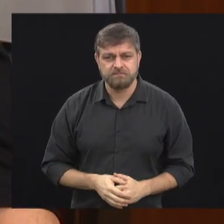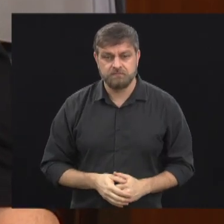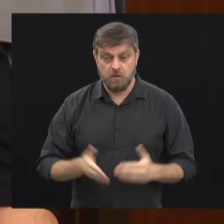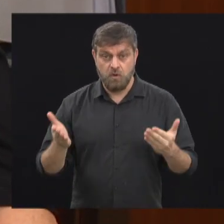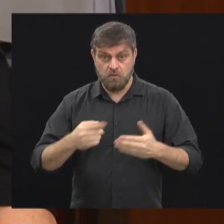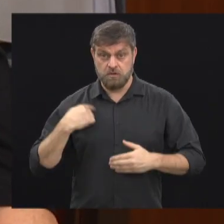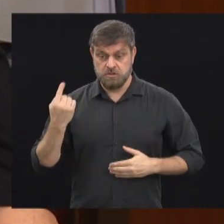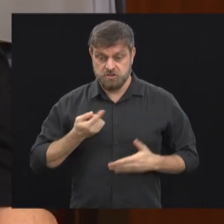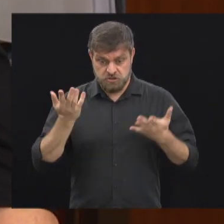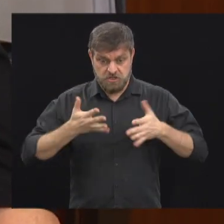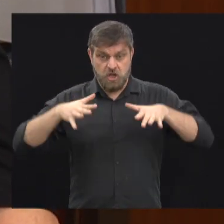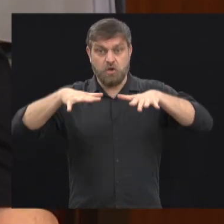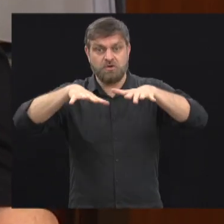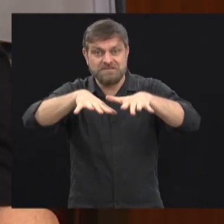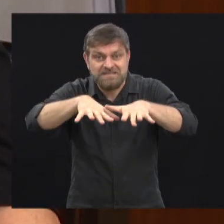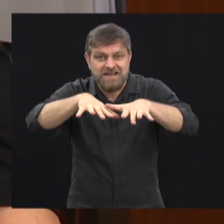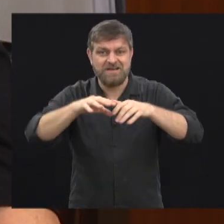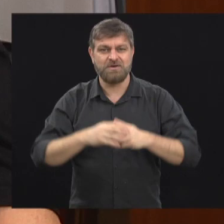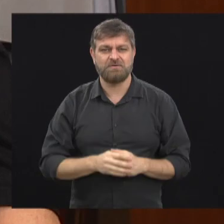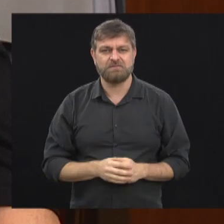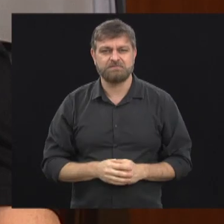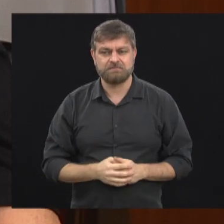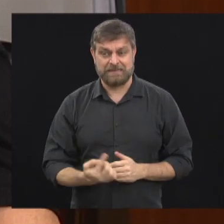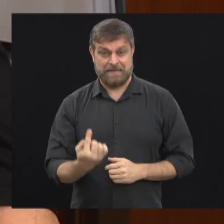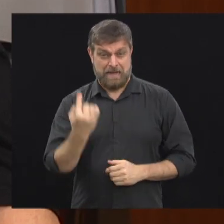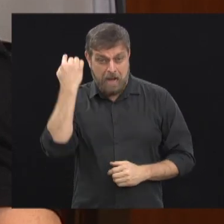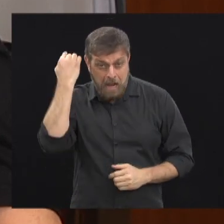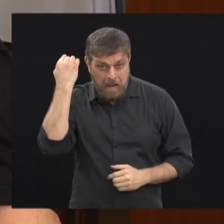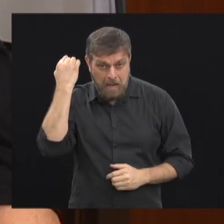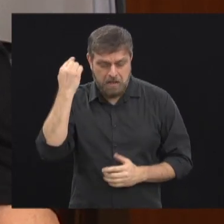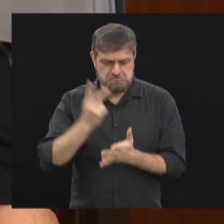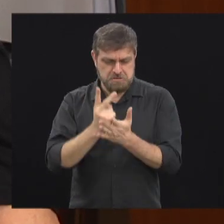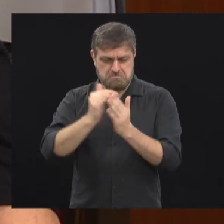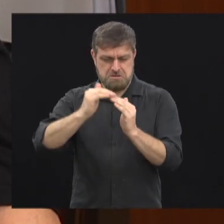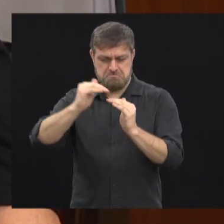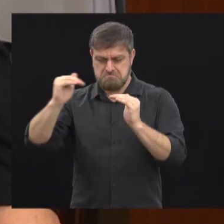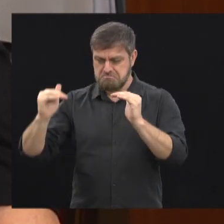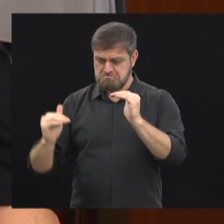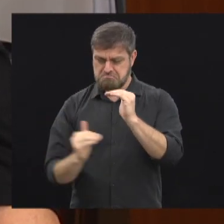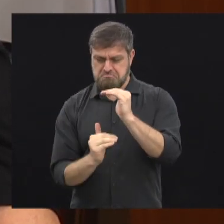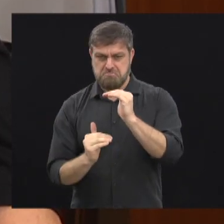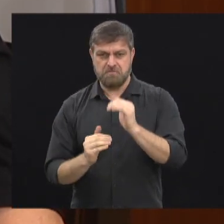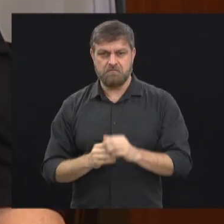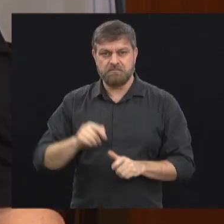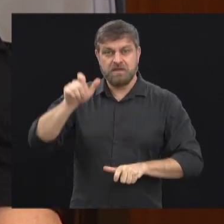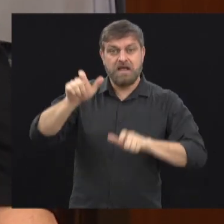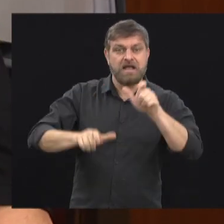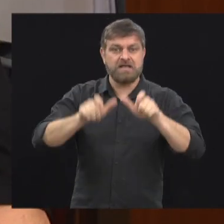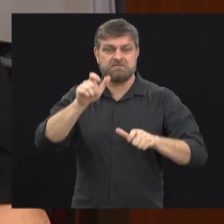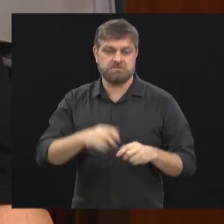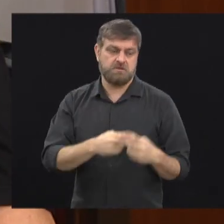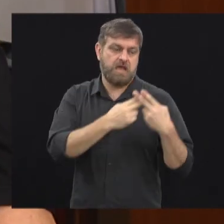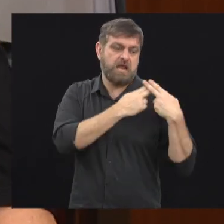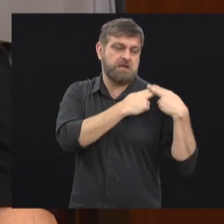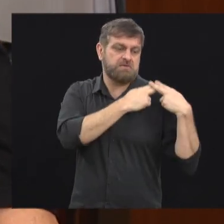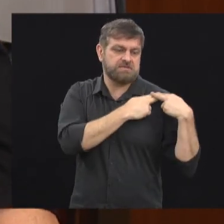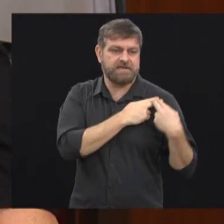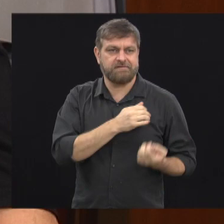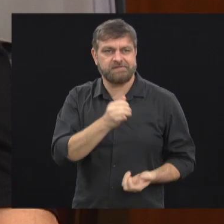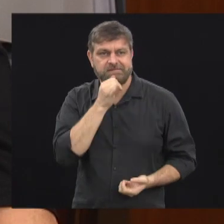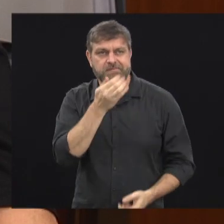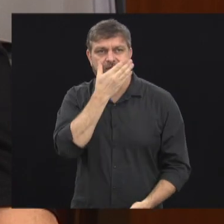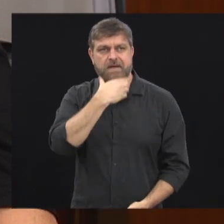Hoje nós falamos de inclusão e na época quem falava pelas pessoas com deficiência